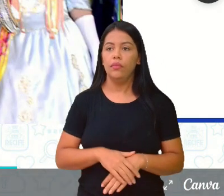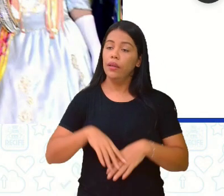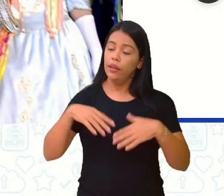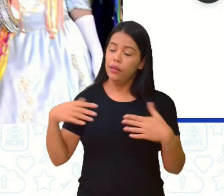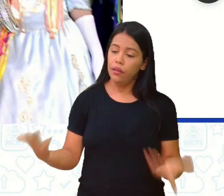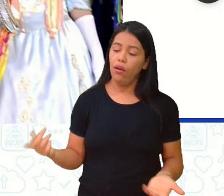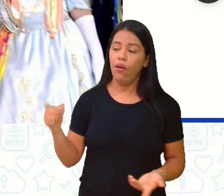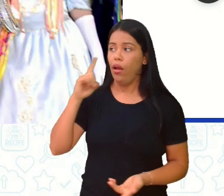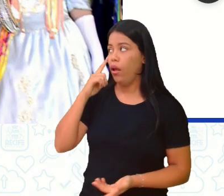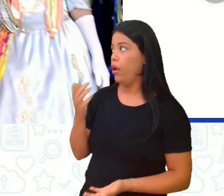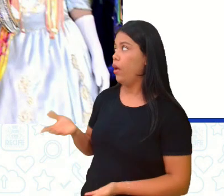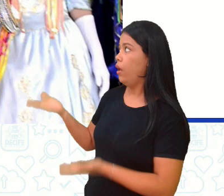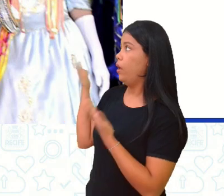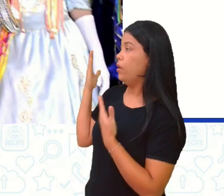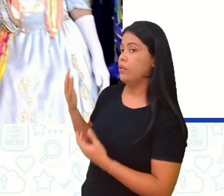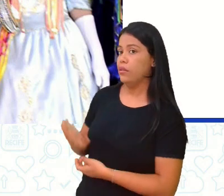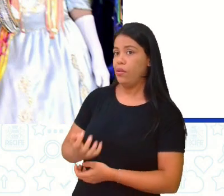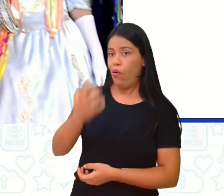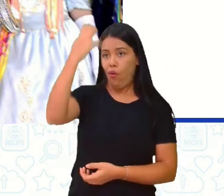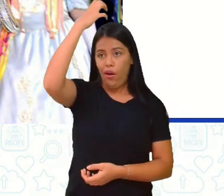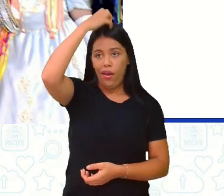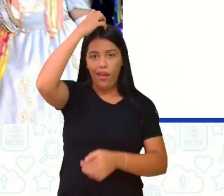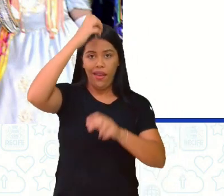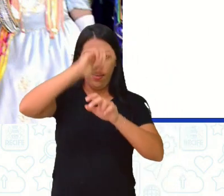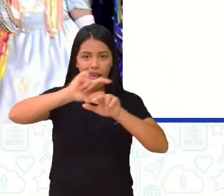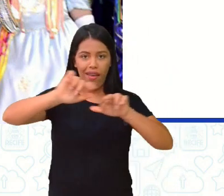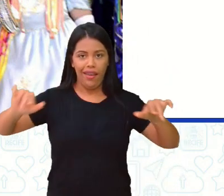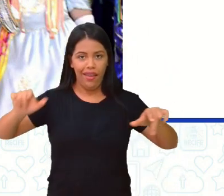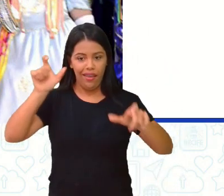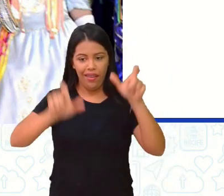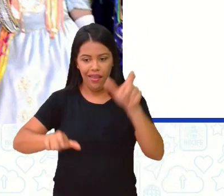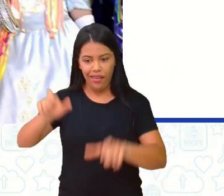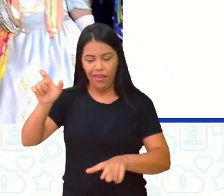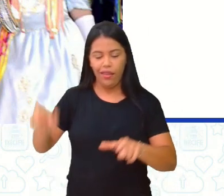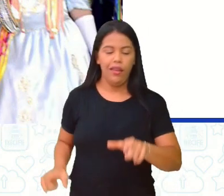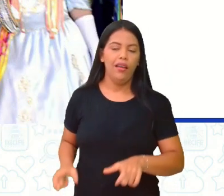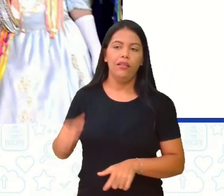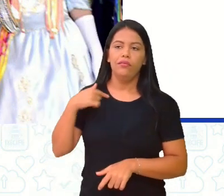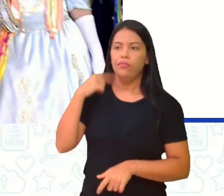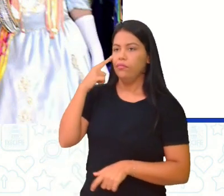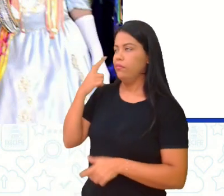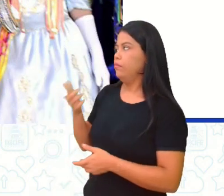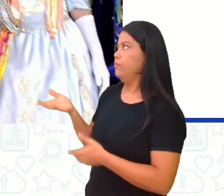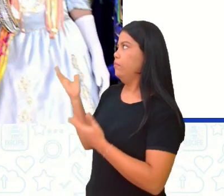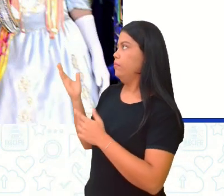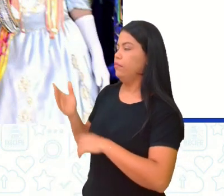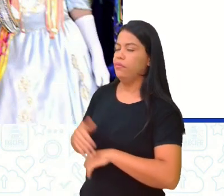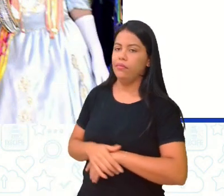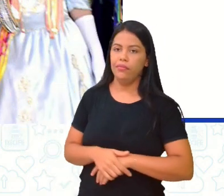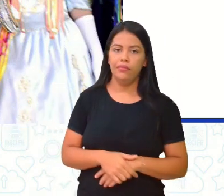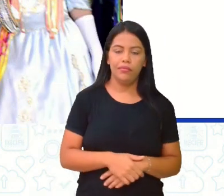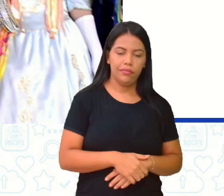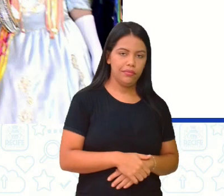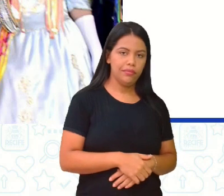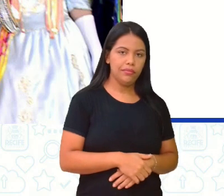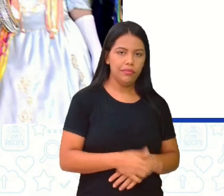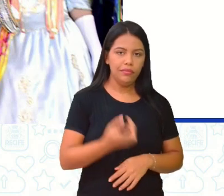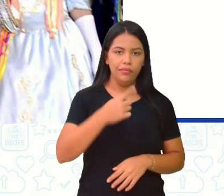Bom, esse é o reisado, tá? Olha aí, nessa leitura de imagem a gente tá vendo o